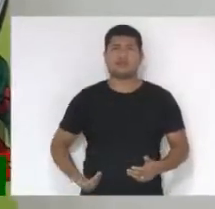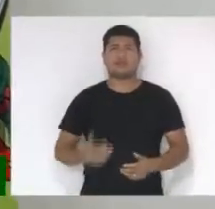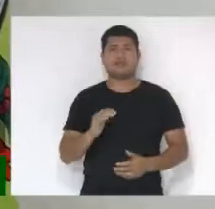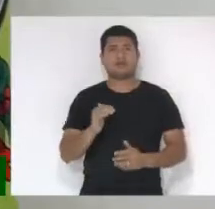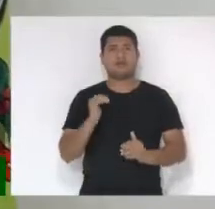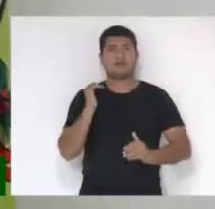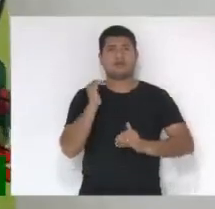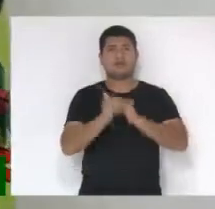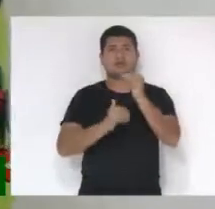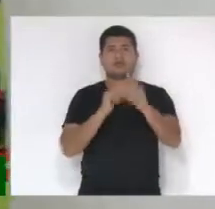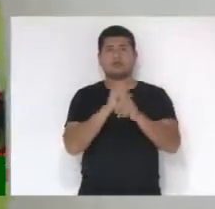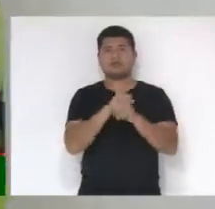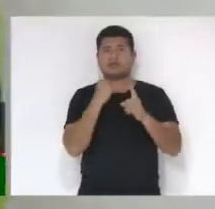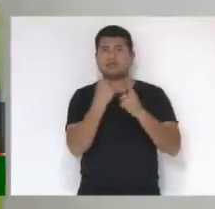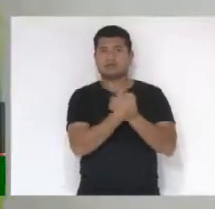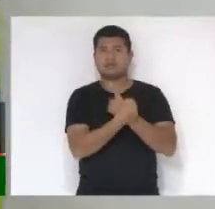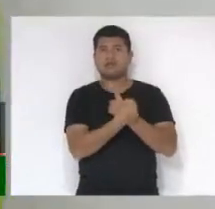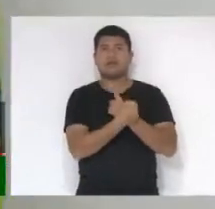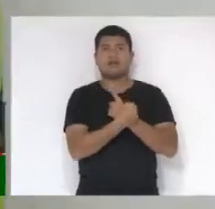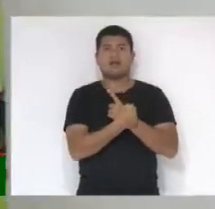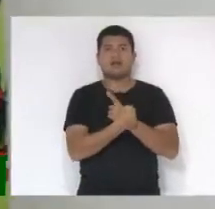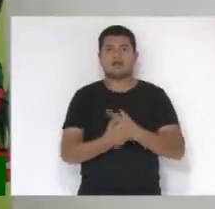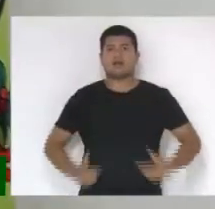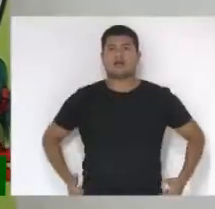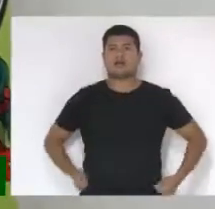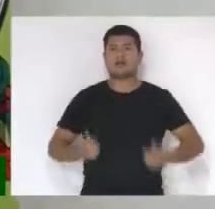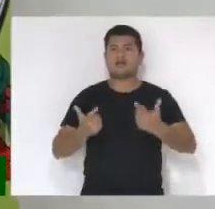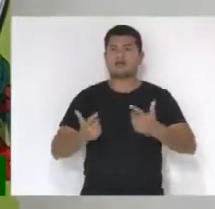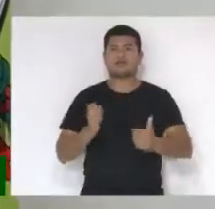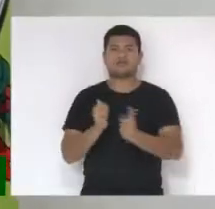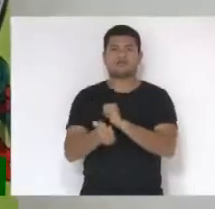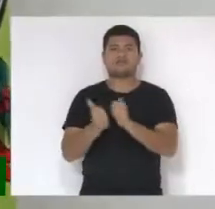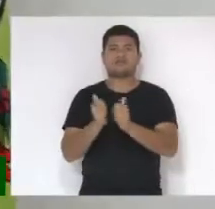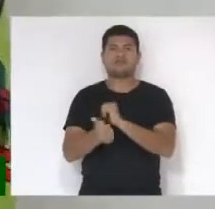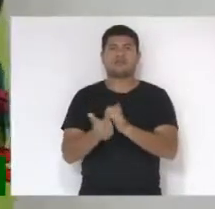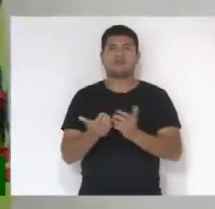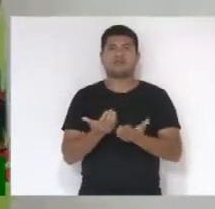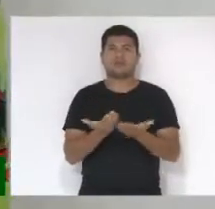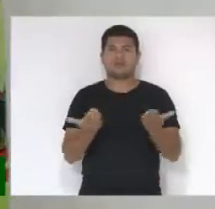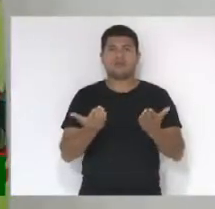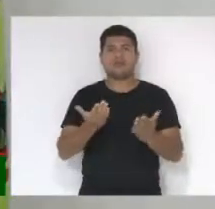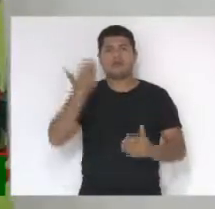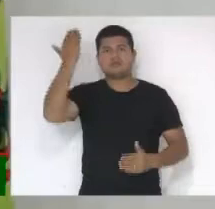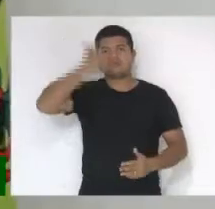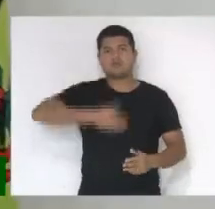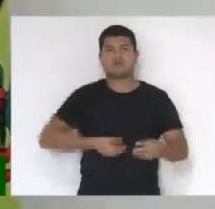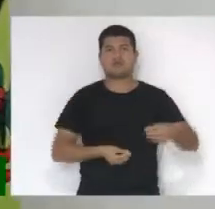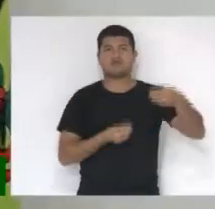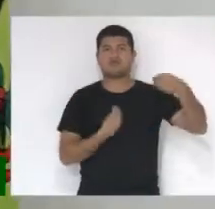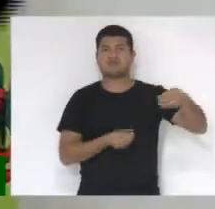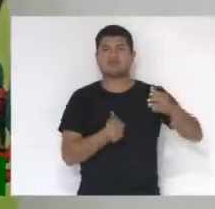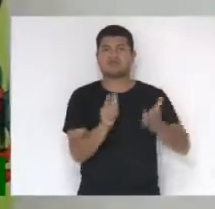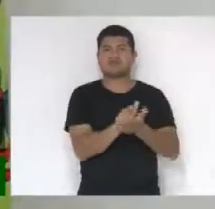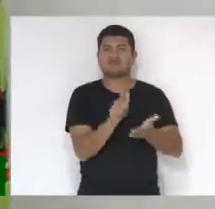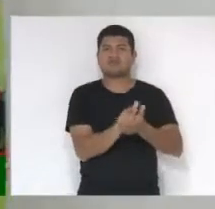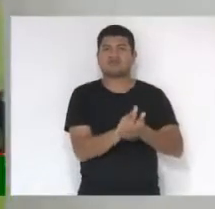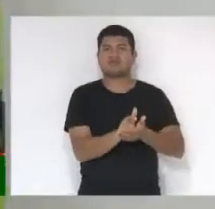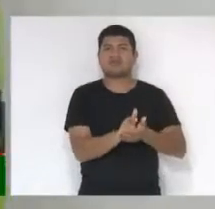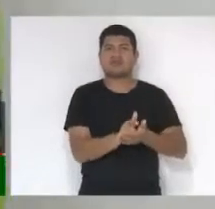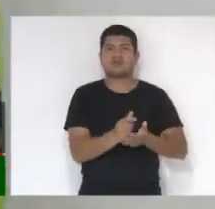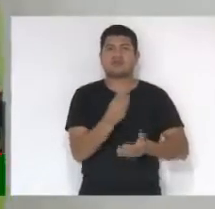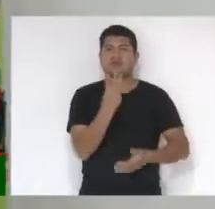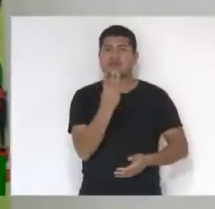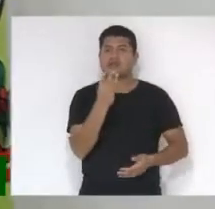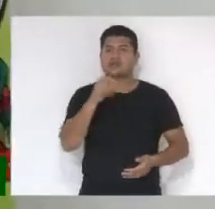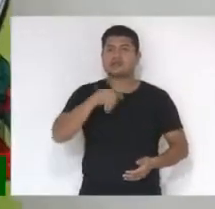vamos ver, estamos gastando tanto com o esporte. E nós temos que ver, e está aqui a prova dos eventos esportivos de Santa Catarina, gastando 3